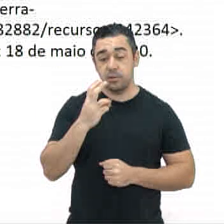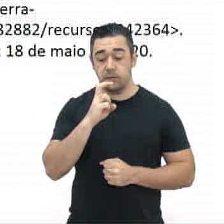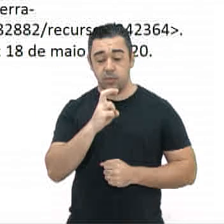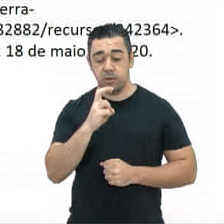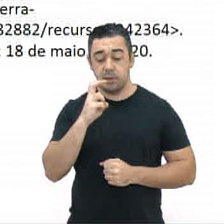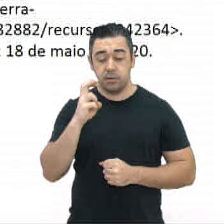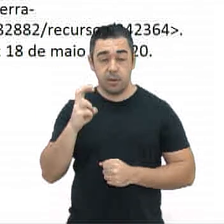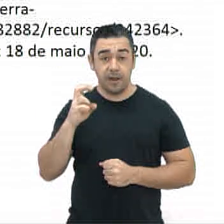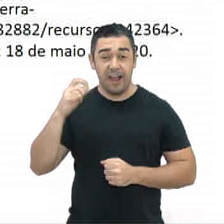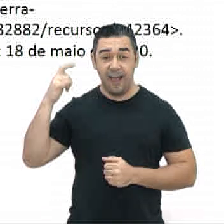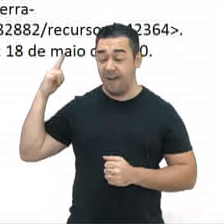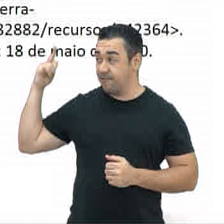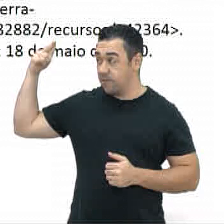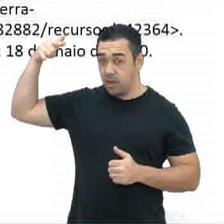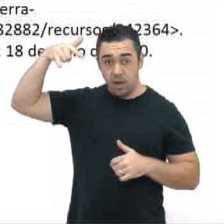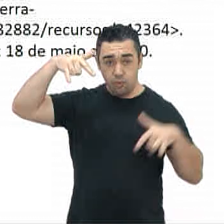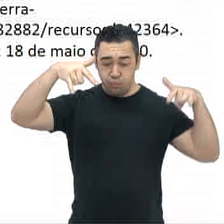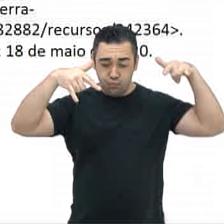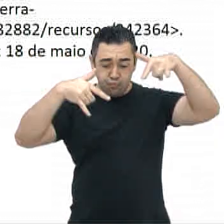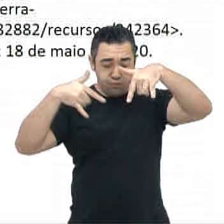355 aviões